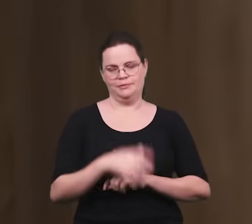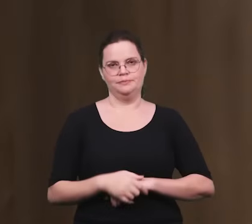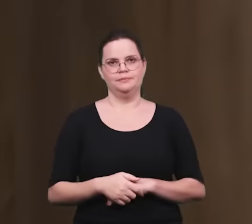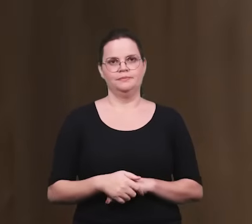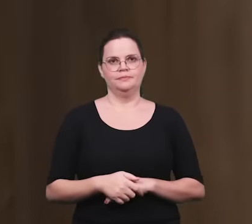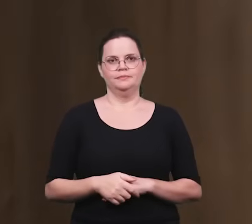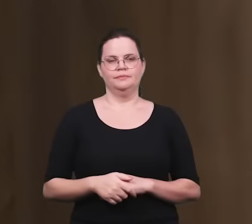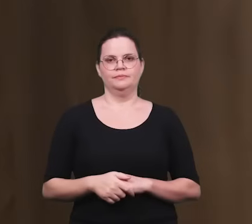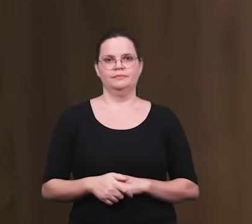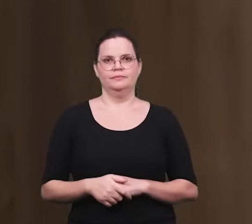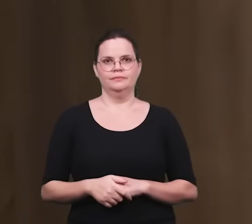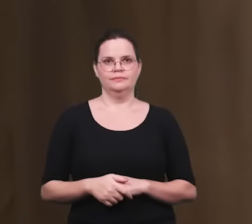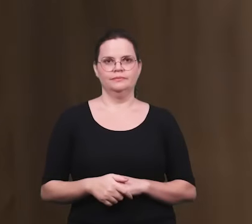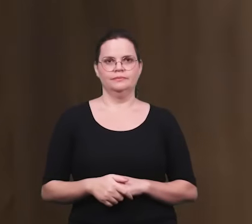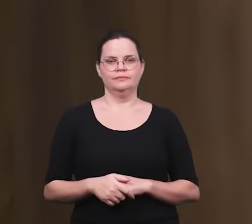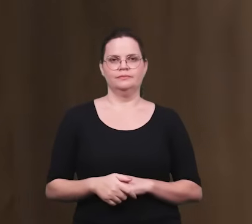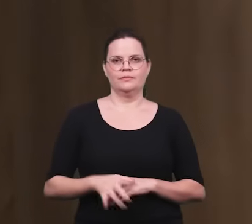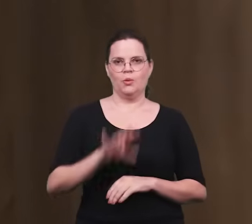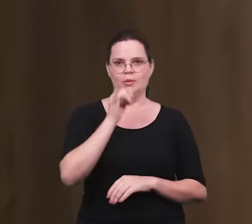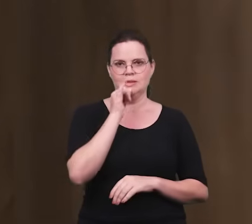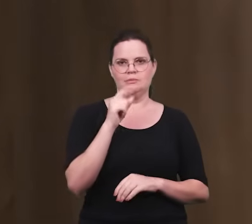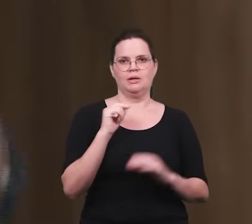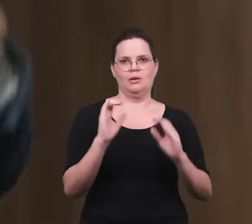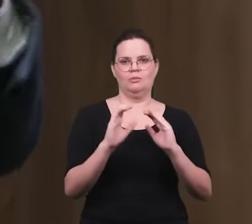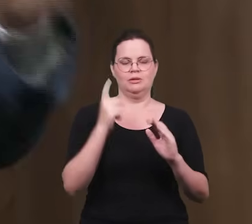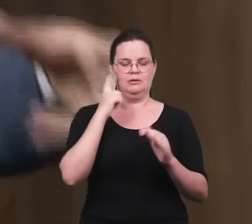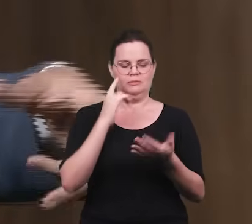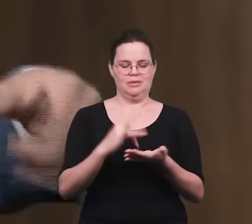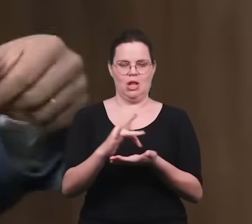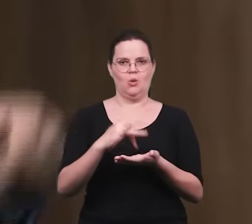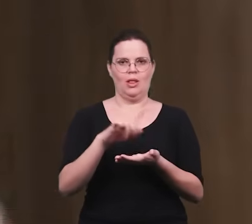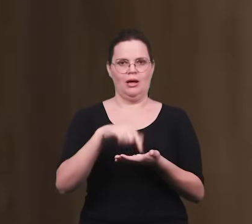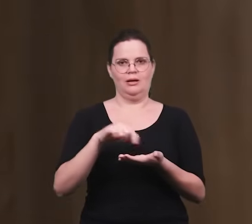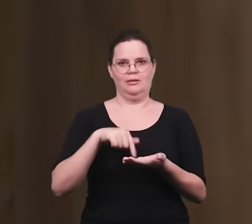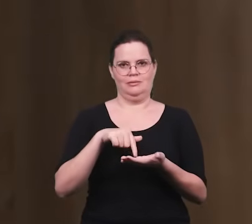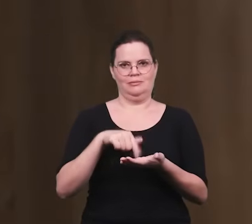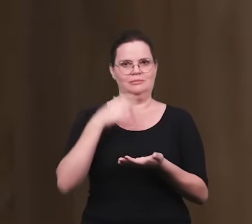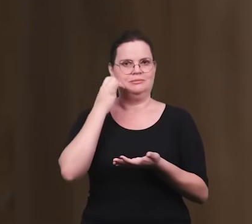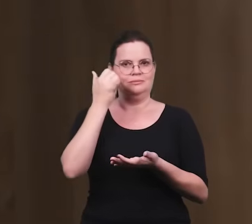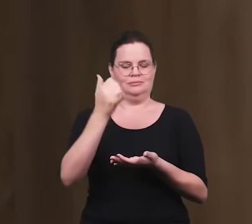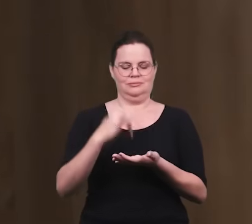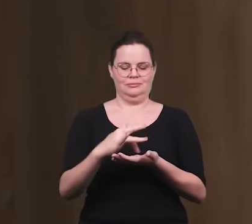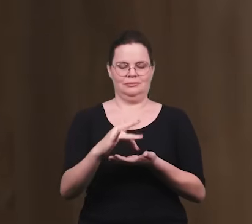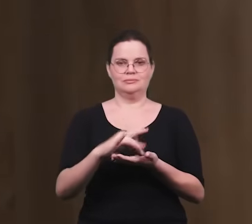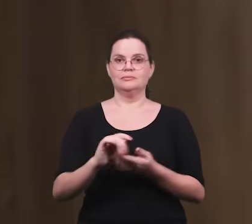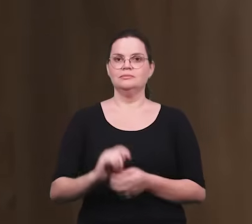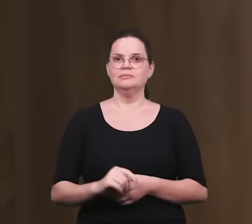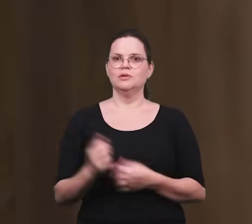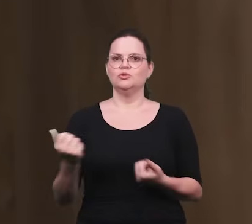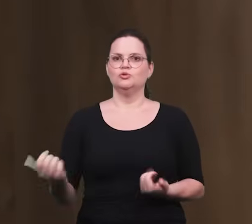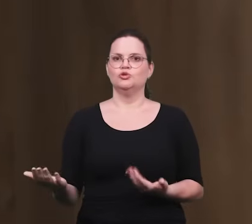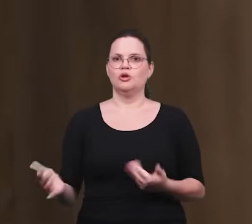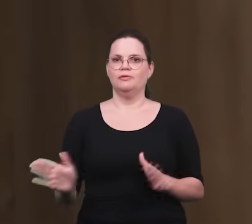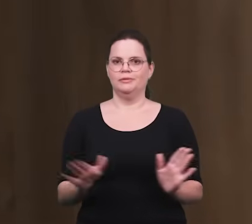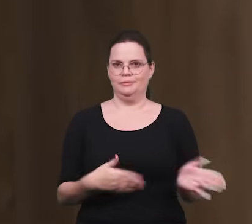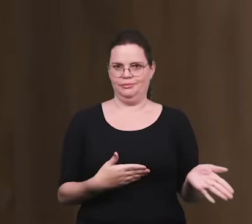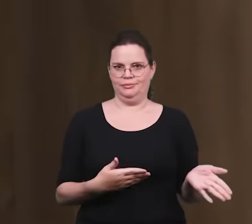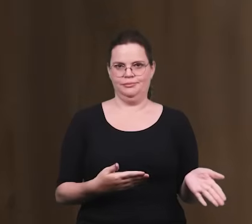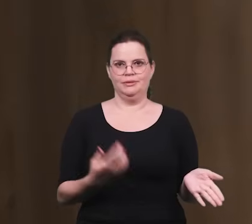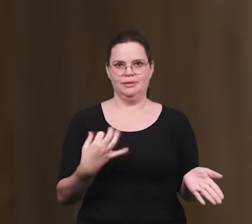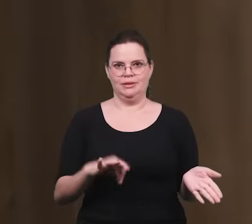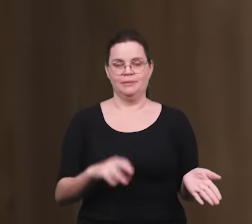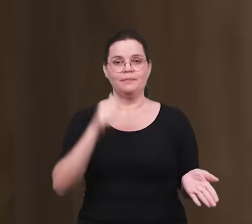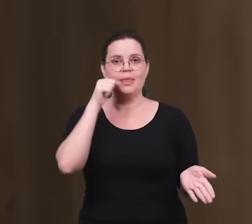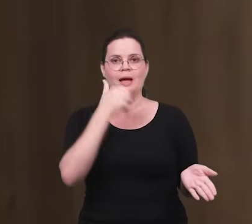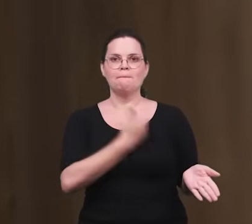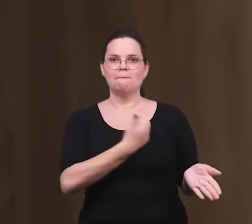exemplo do meio de comunicação, que é o celular, que são as redes sociais. Um jovem desviado,